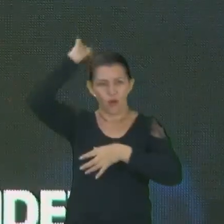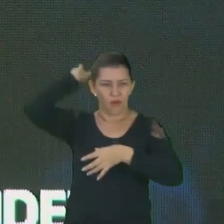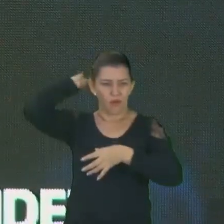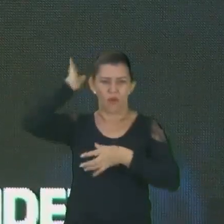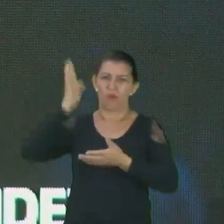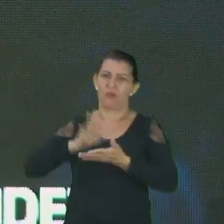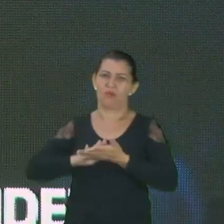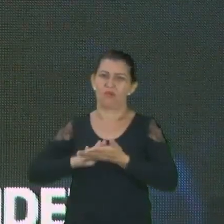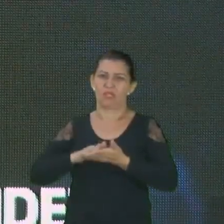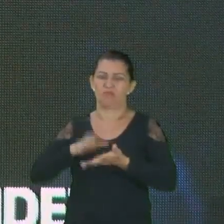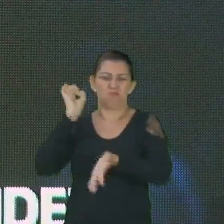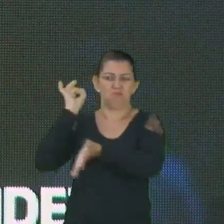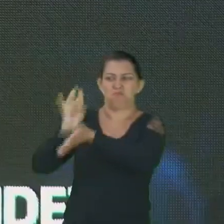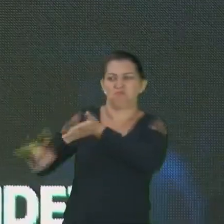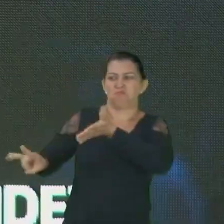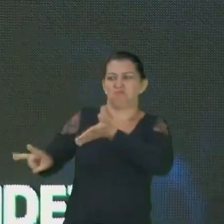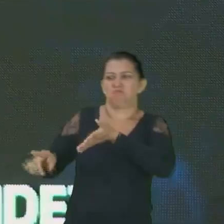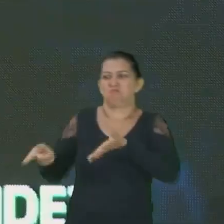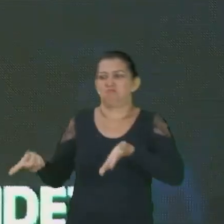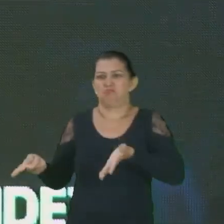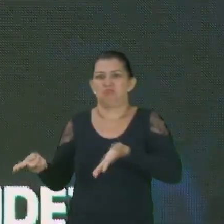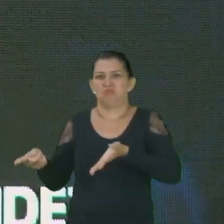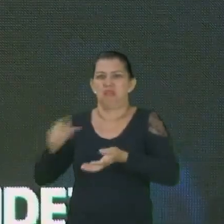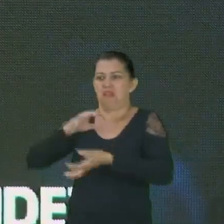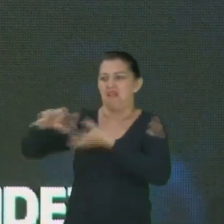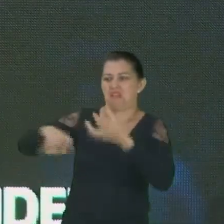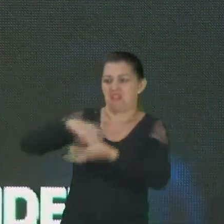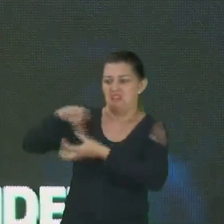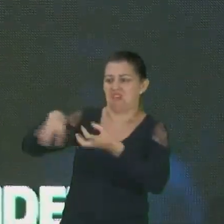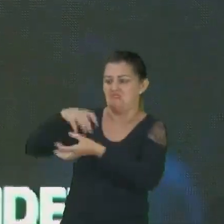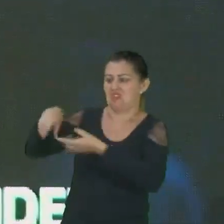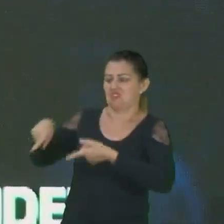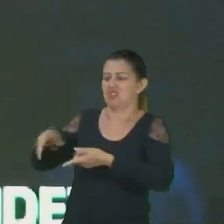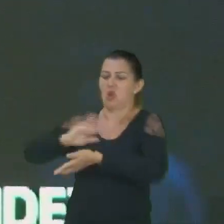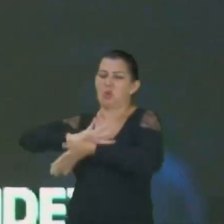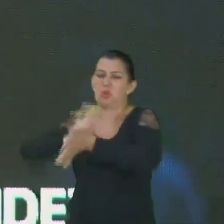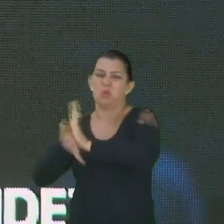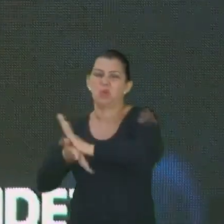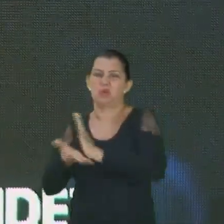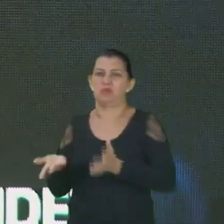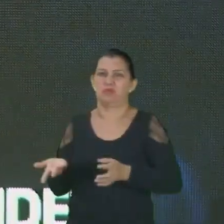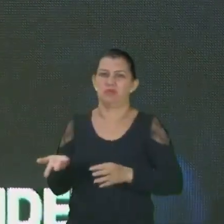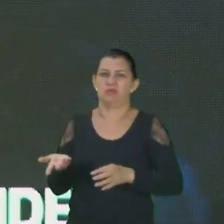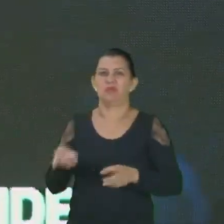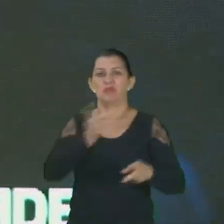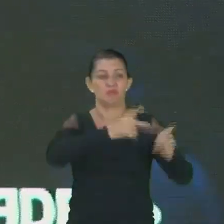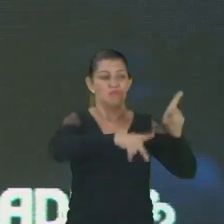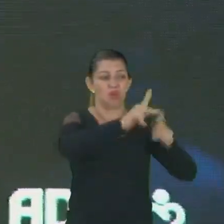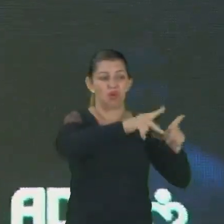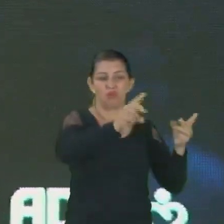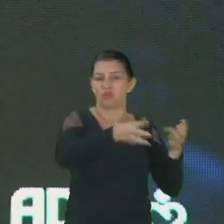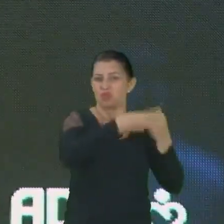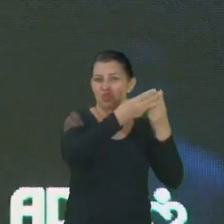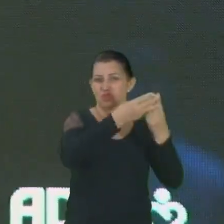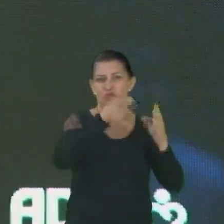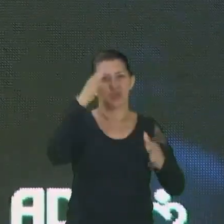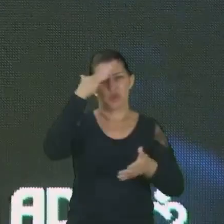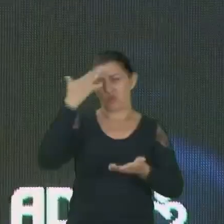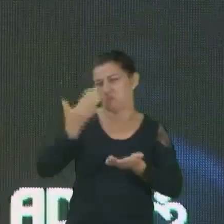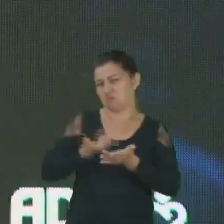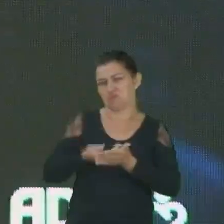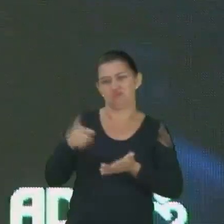Um homem que para os judeus era apenas mais um